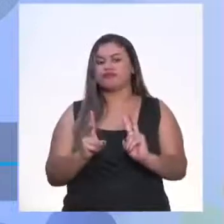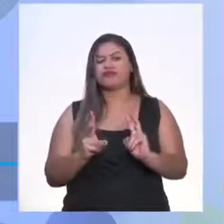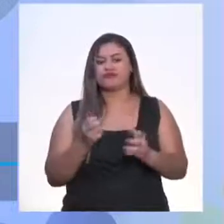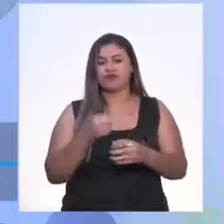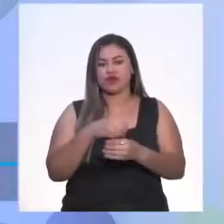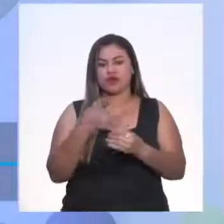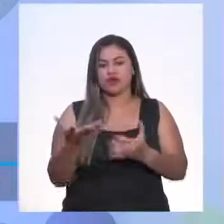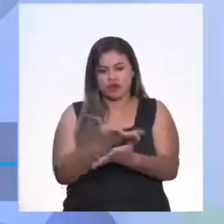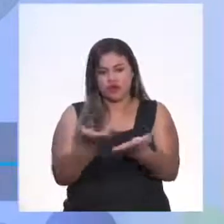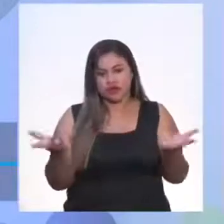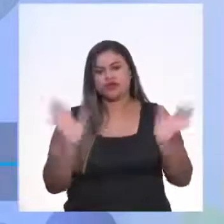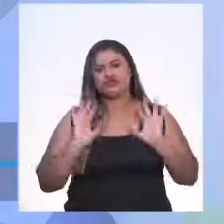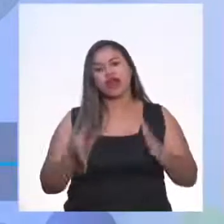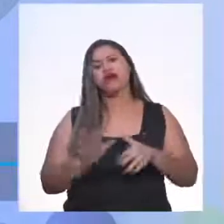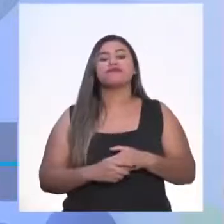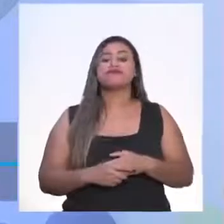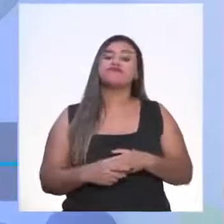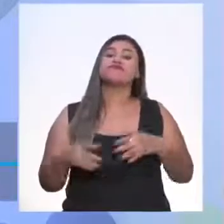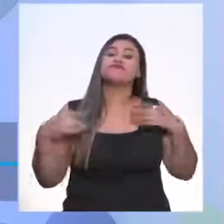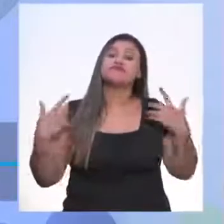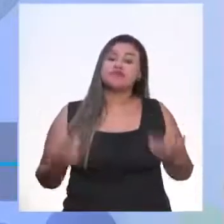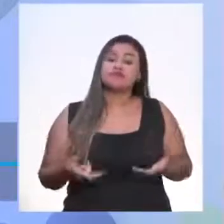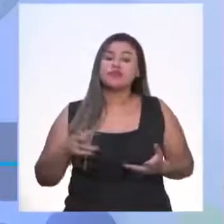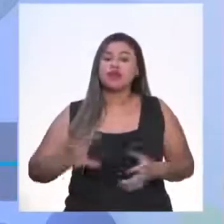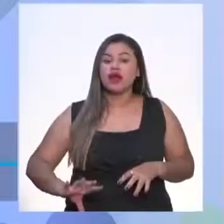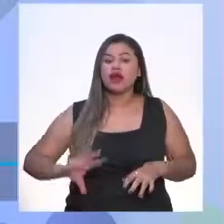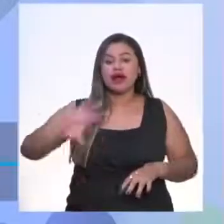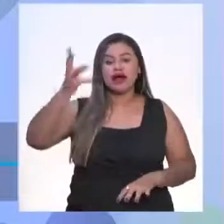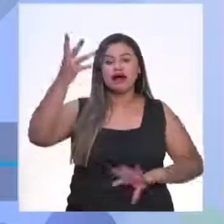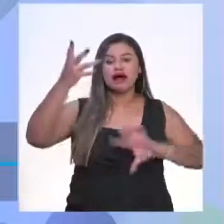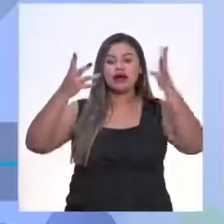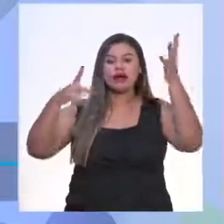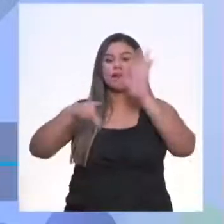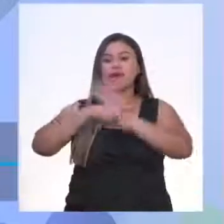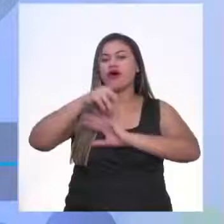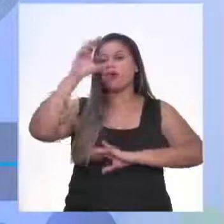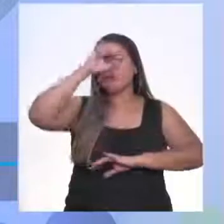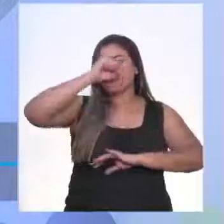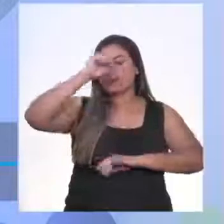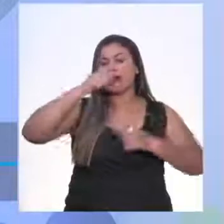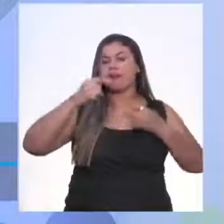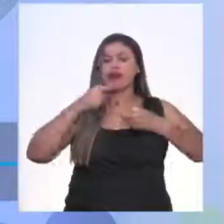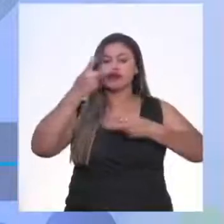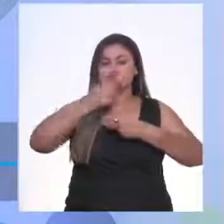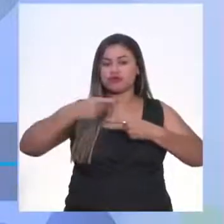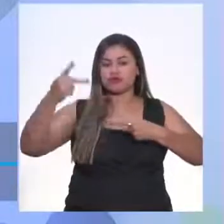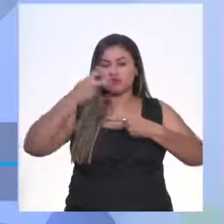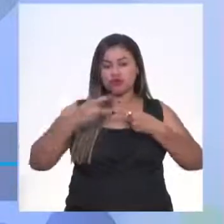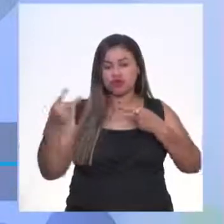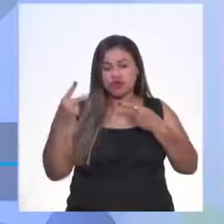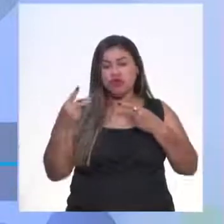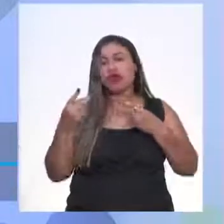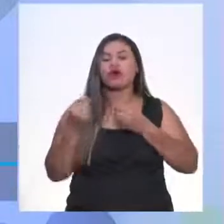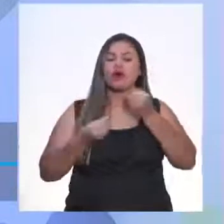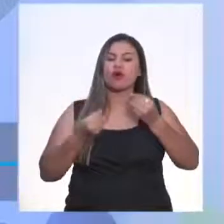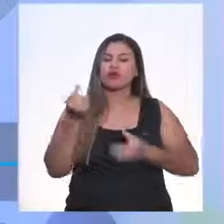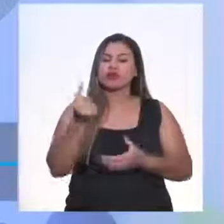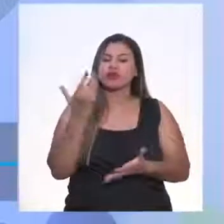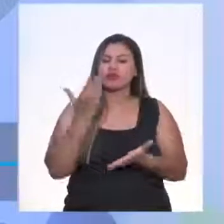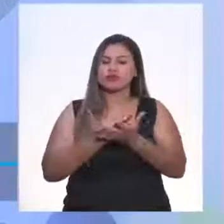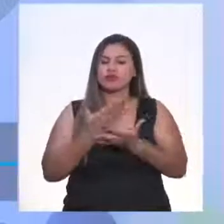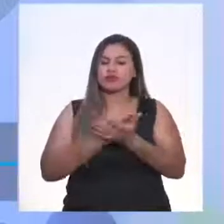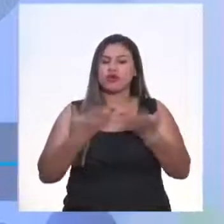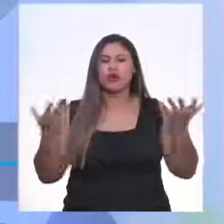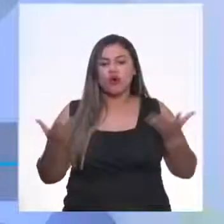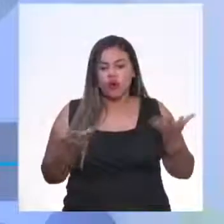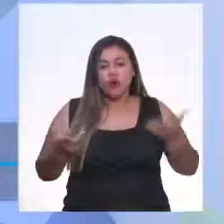receberam. Então, sempre, cada situação de aprendizagem vão ser em 2 semanas. Então, aí vão ser 6 aulas. Hoje,